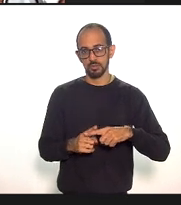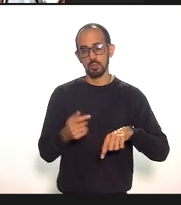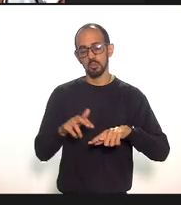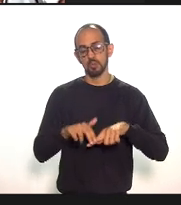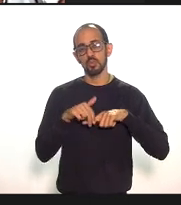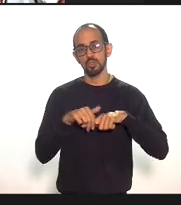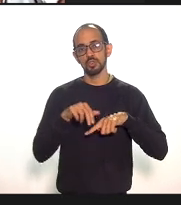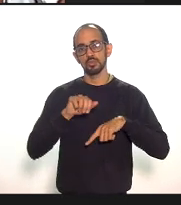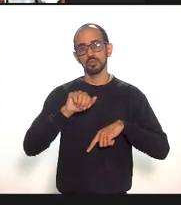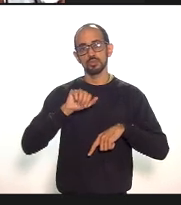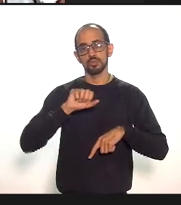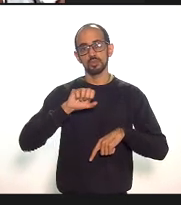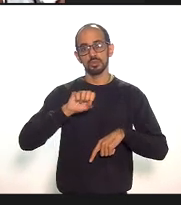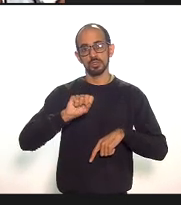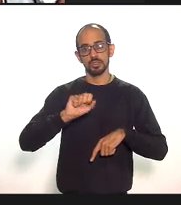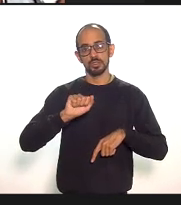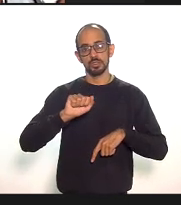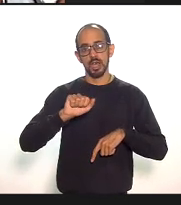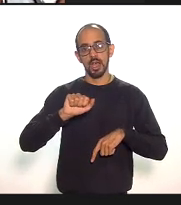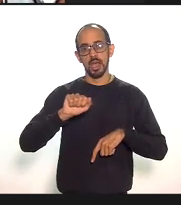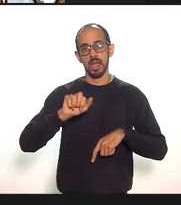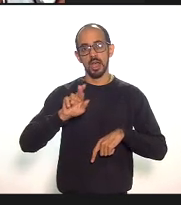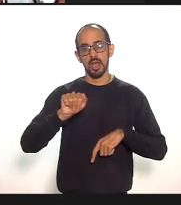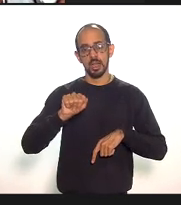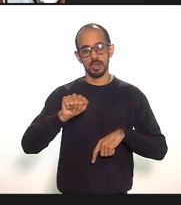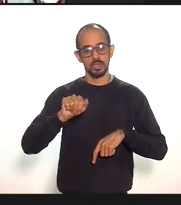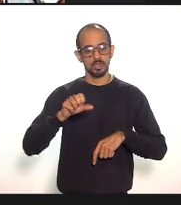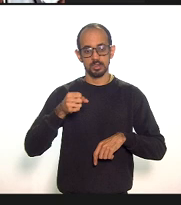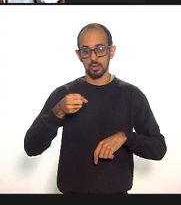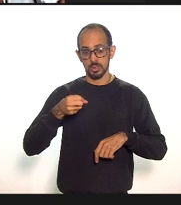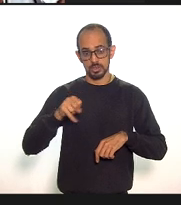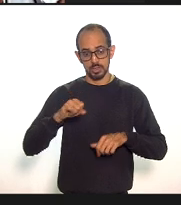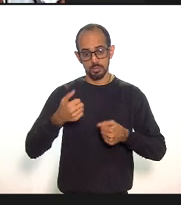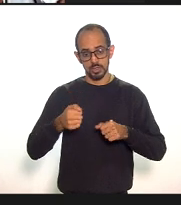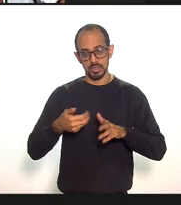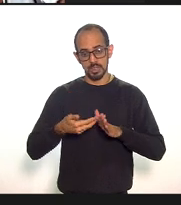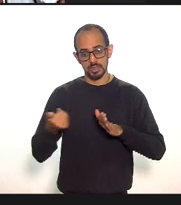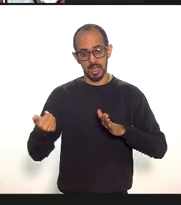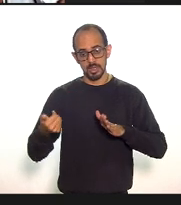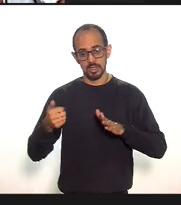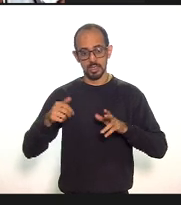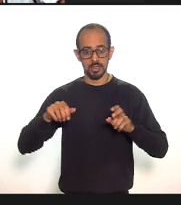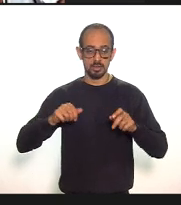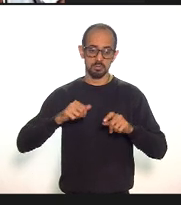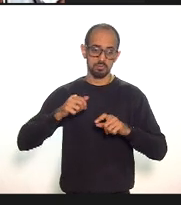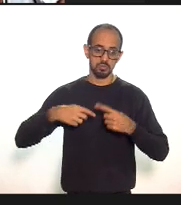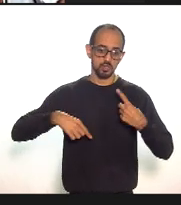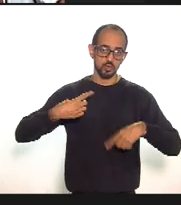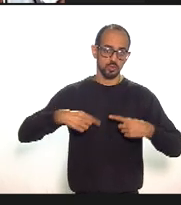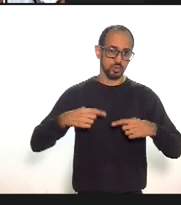questão. Agora, se tiver que sair de pauta, não tem problema, paciência. Deputada Marta.